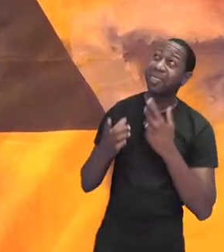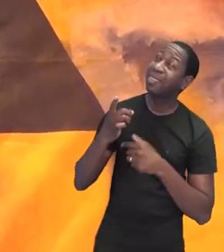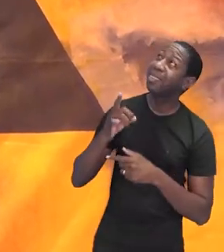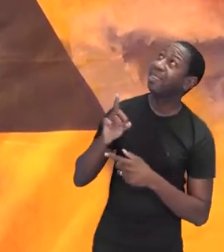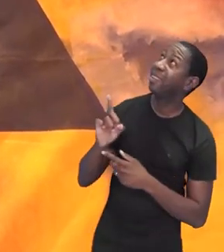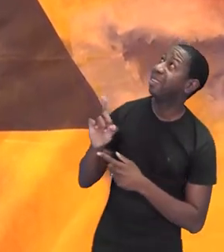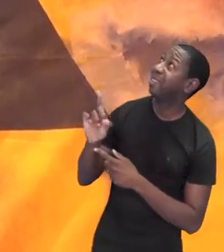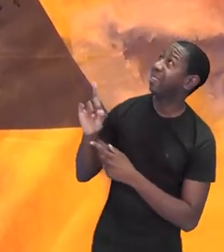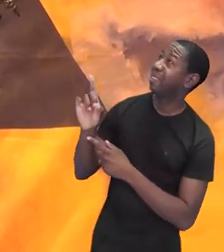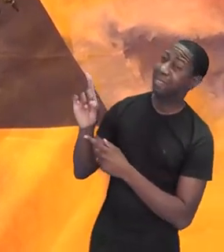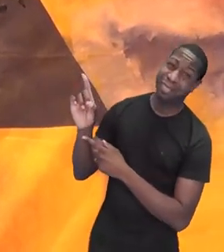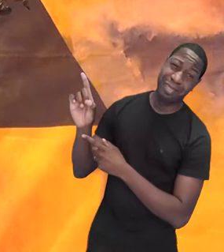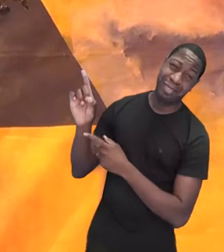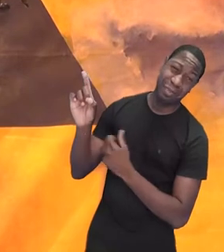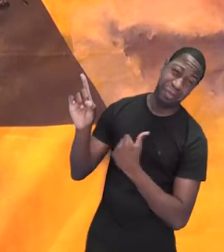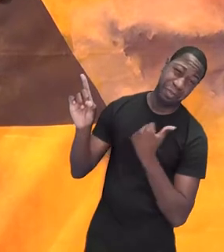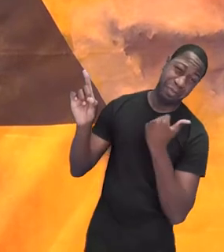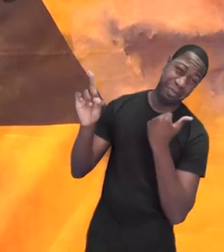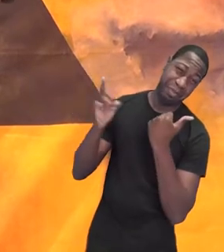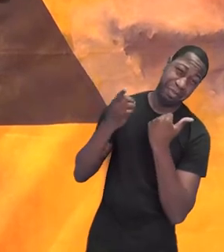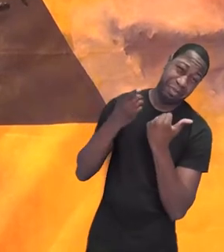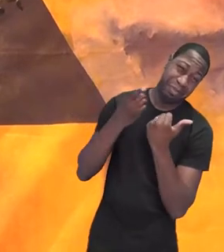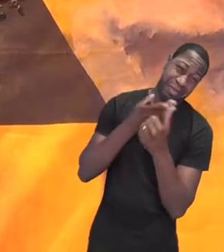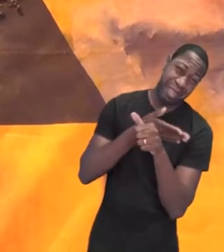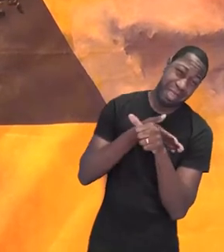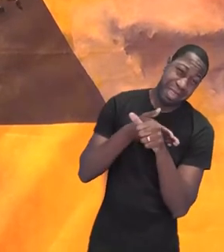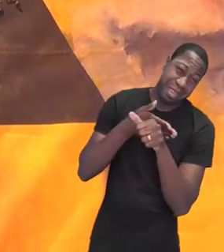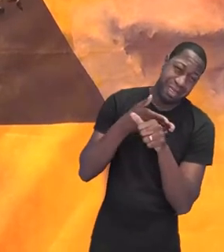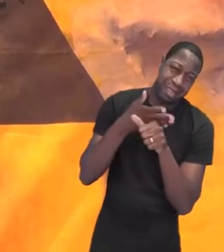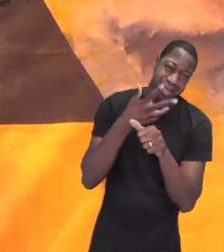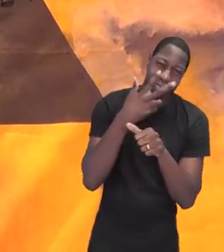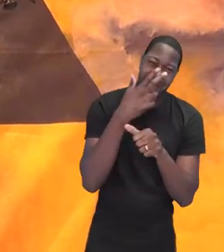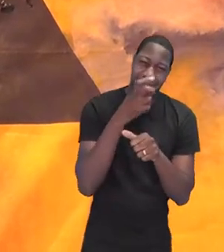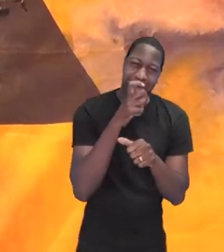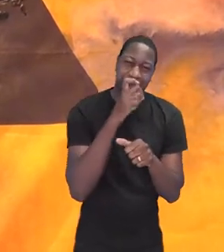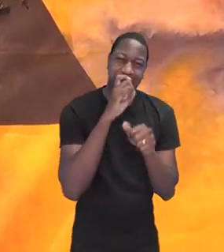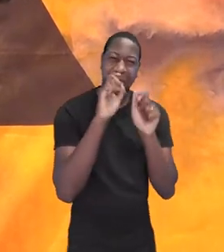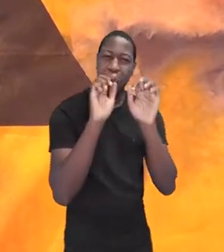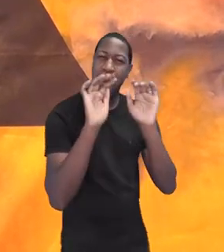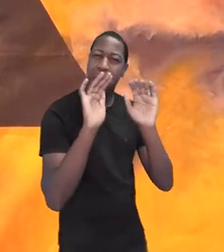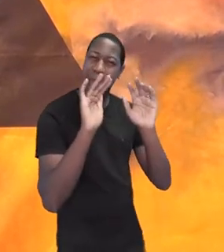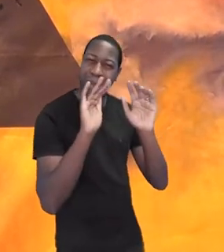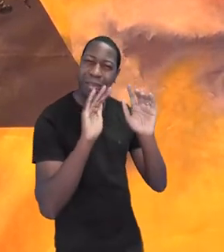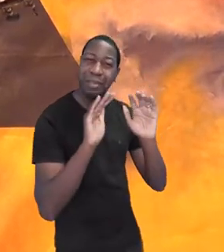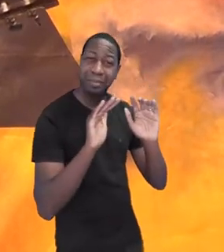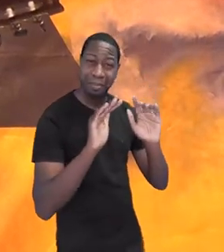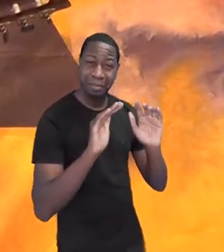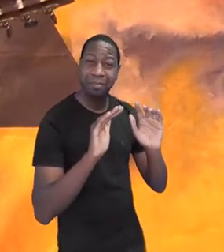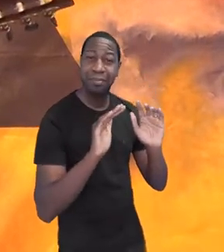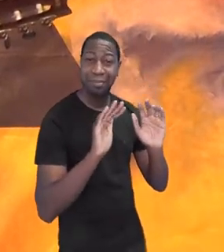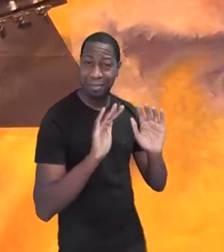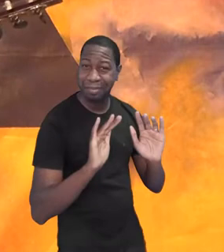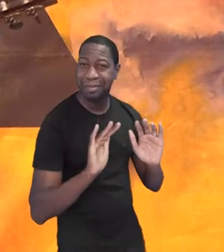Meu Deus, como ela era branca, como era parecida com a neve.